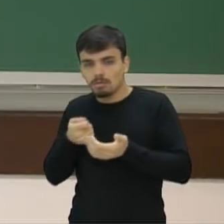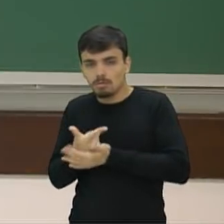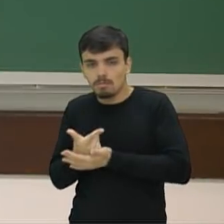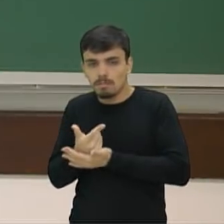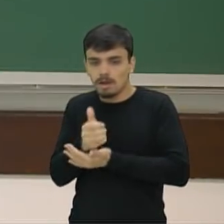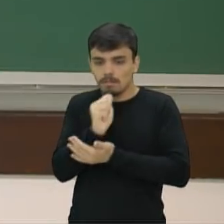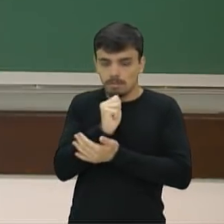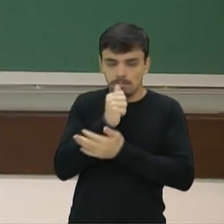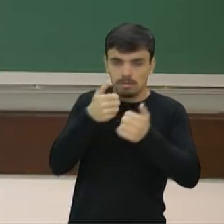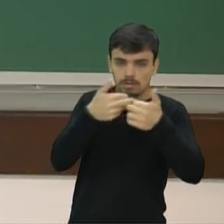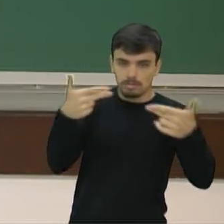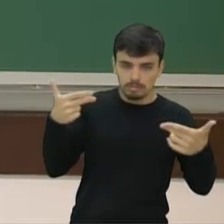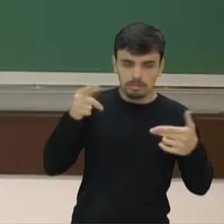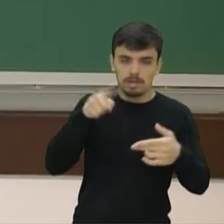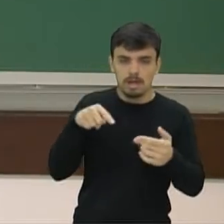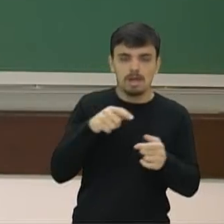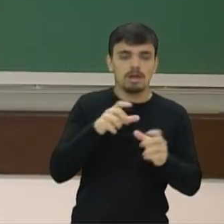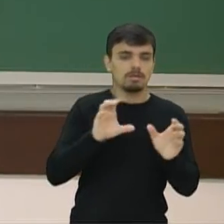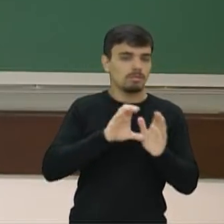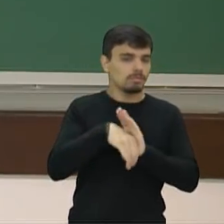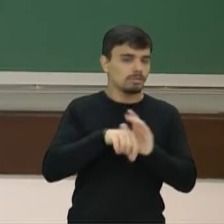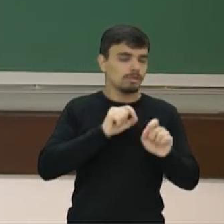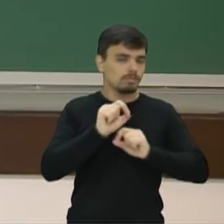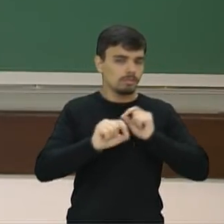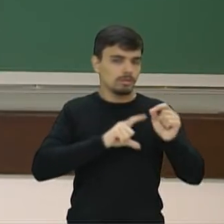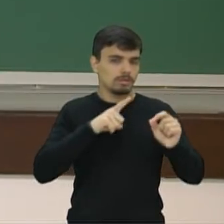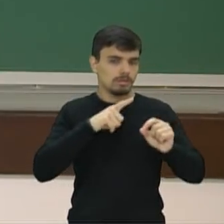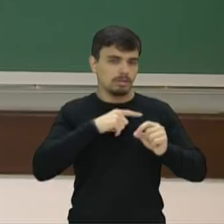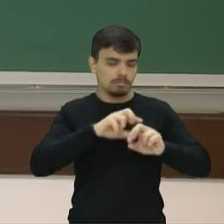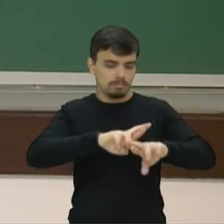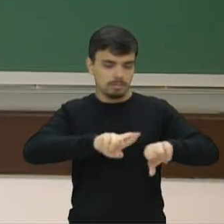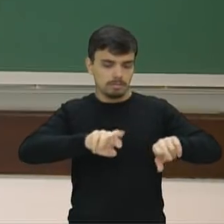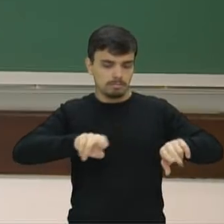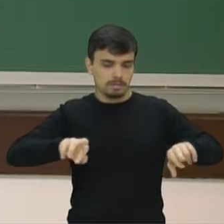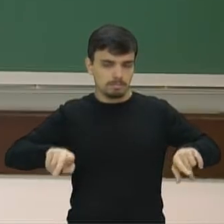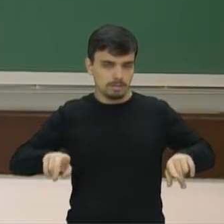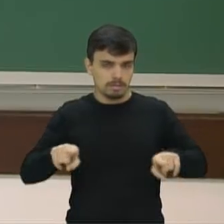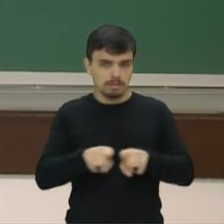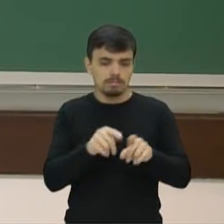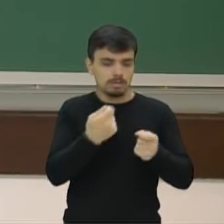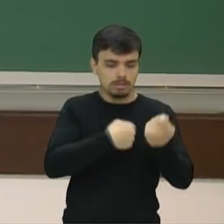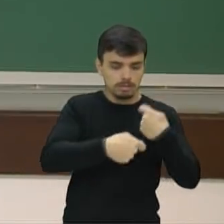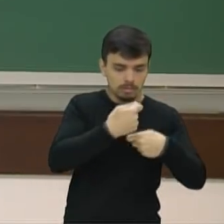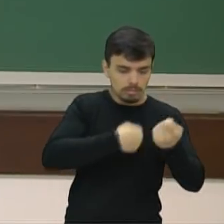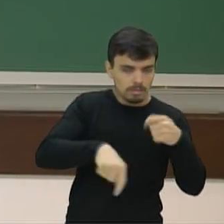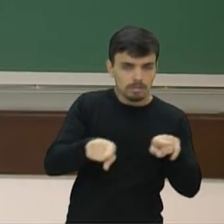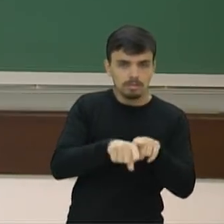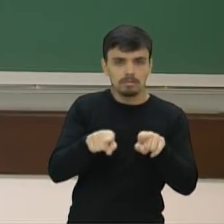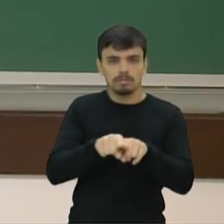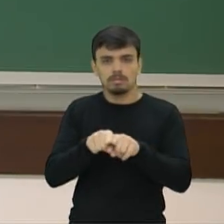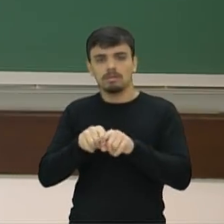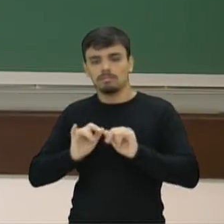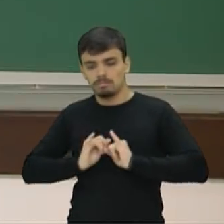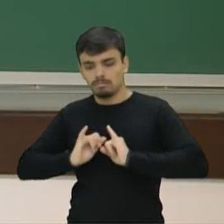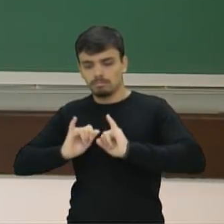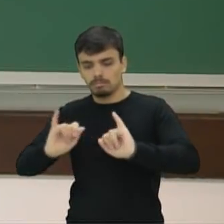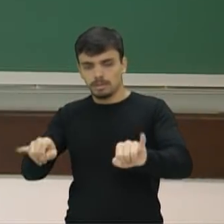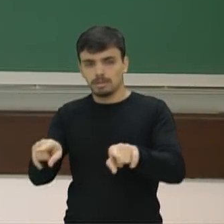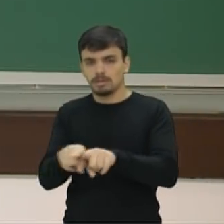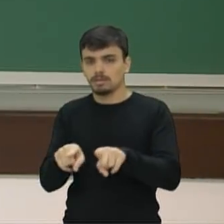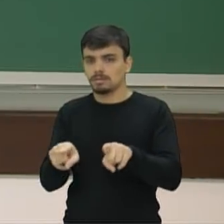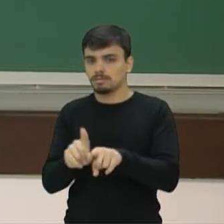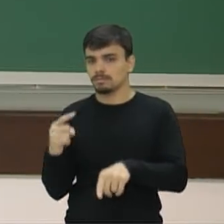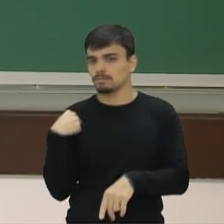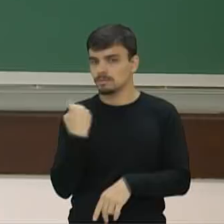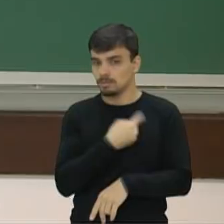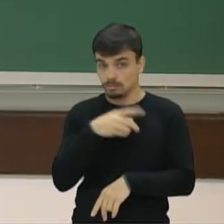a utilizar. Ele é um conceito que tem várias vertentes, tanto para a linha da economia, quanto para a linha do marketing, mas também para o